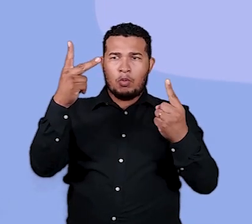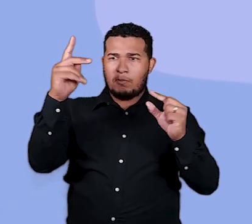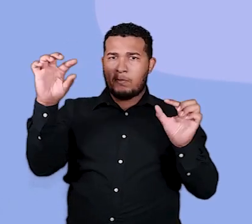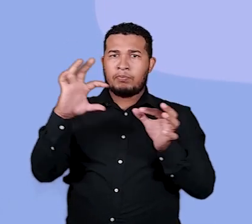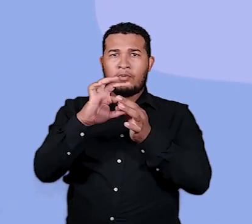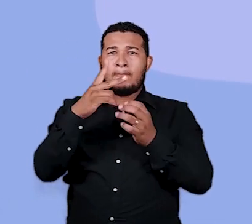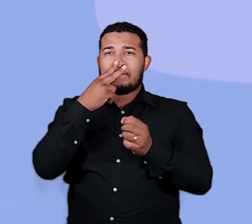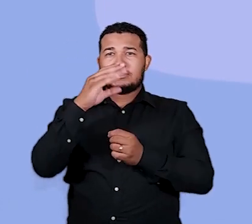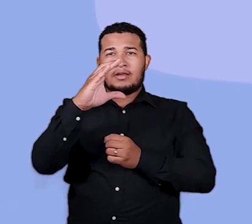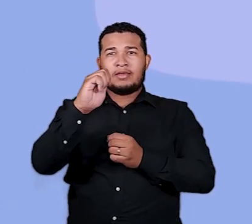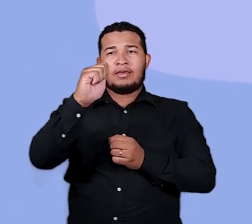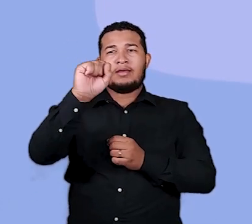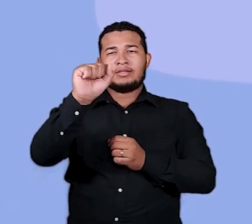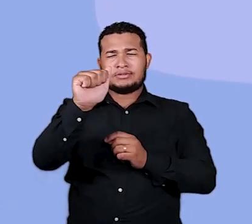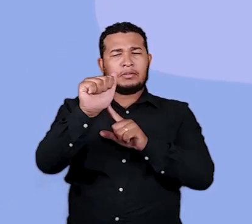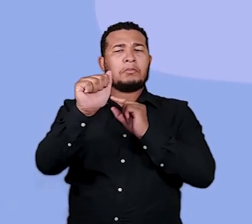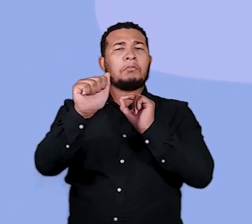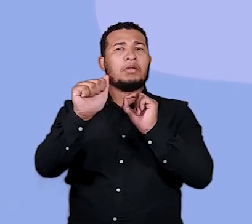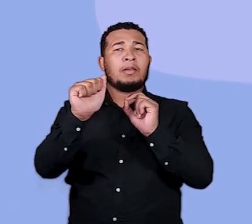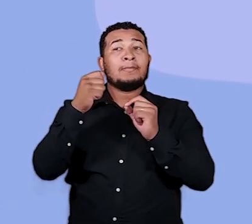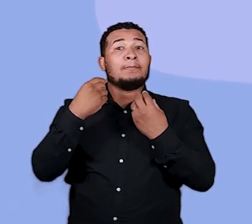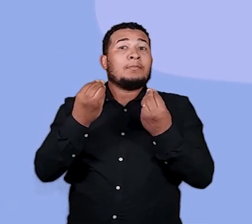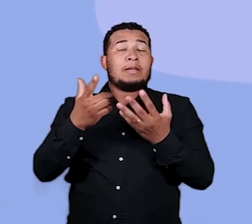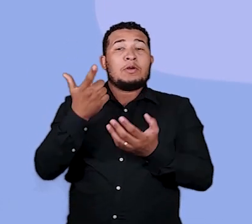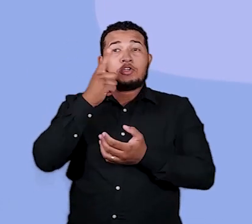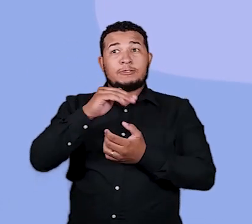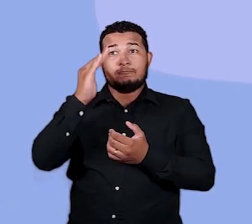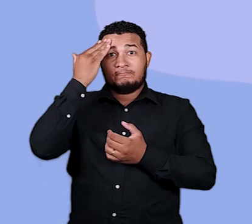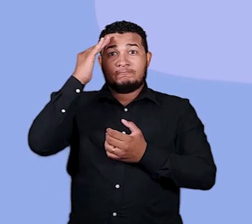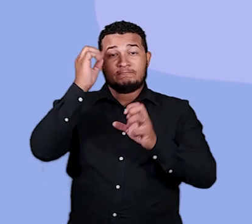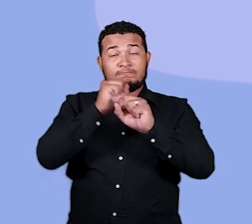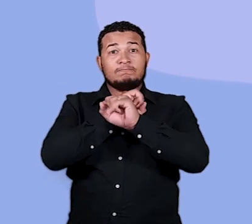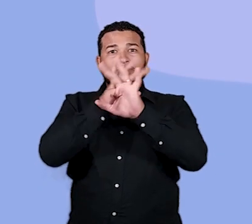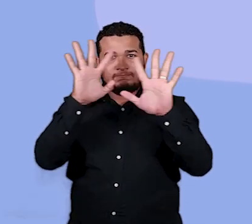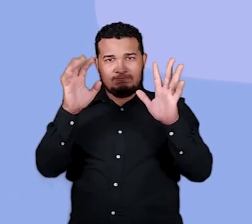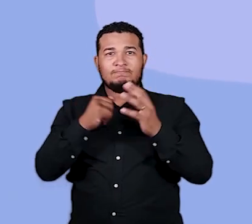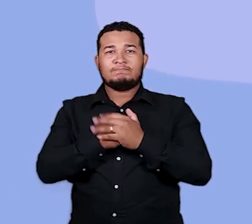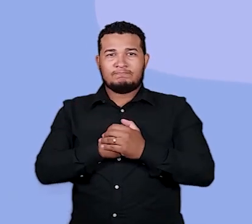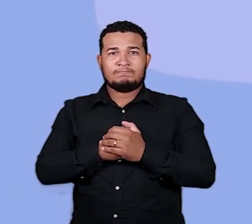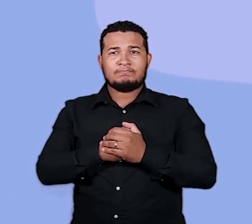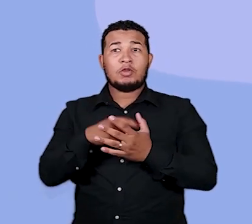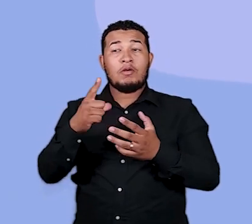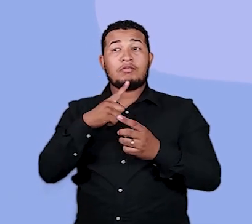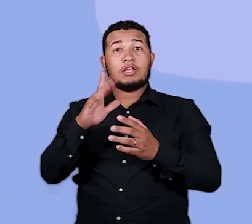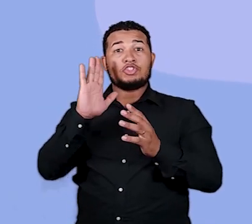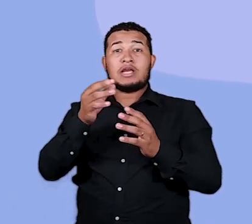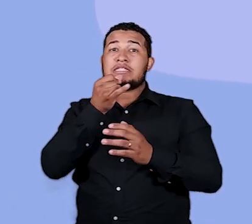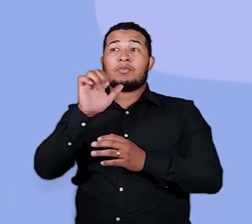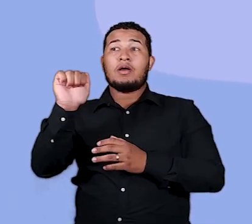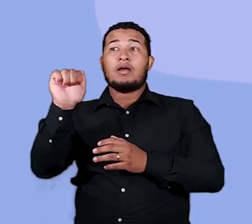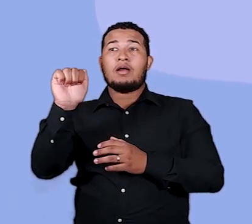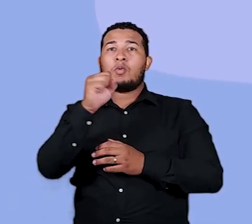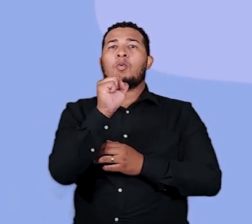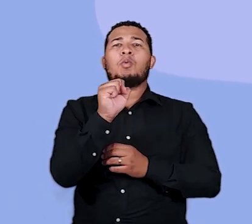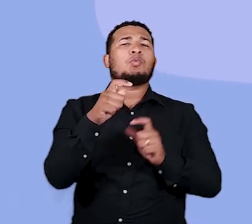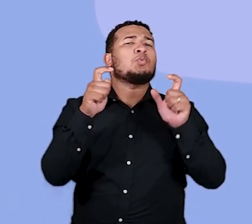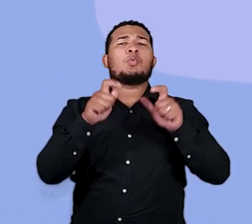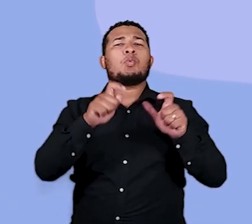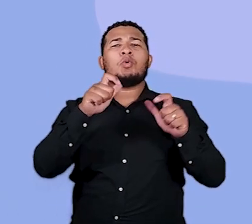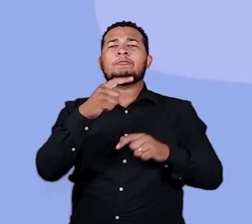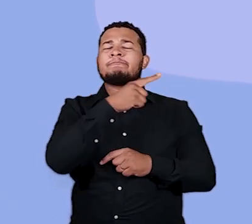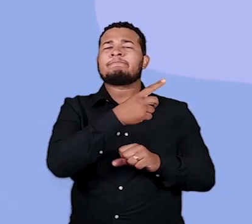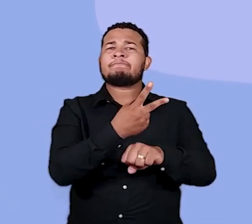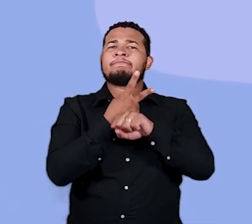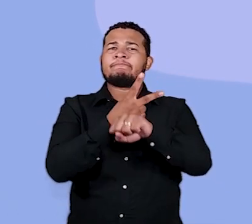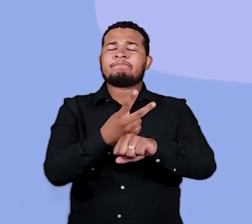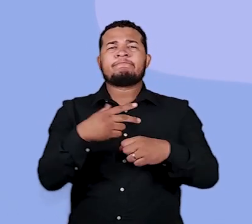eu dou esse termo porque fica mais fácil de nós entendermos, o endereço das casas. Então tem um endereço ali A8,